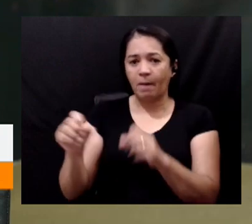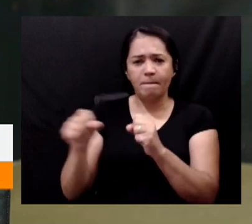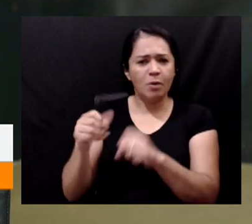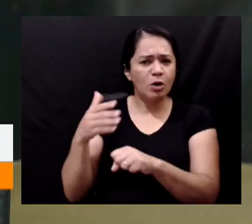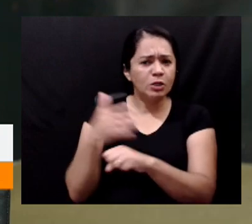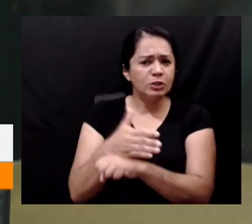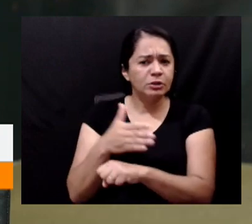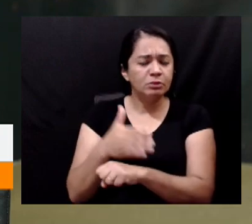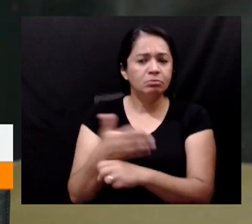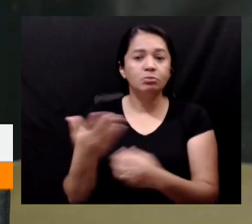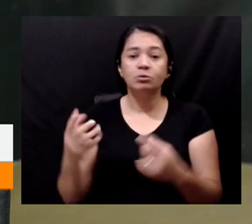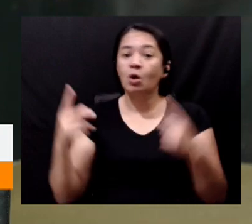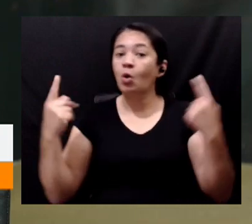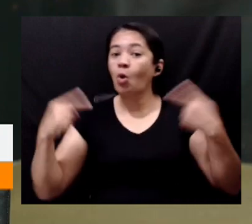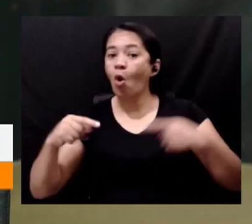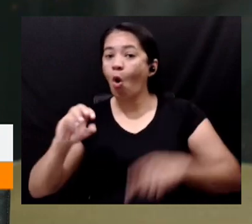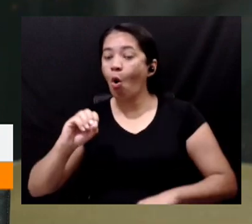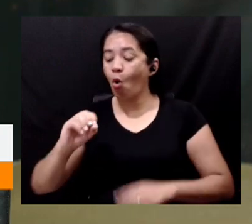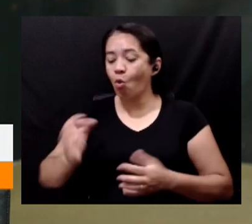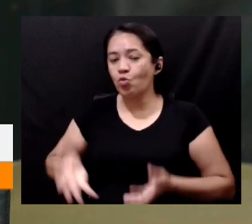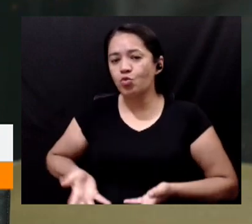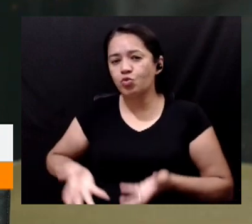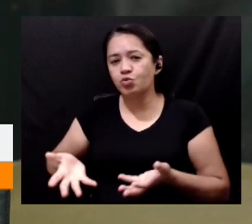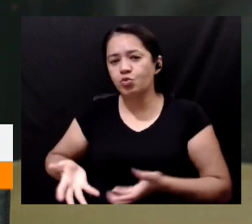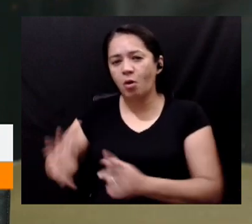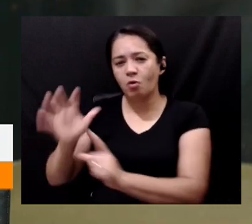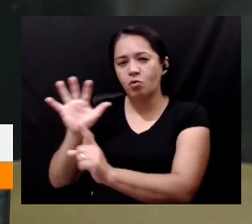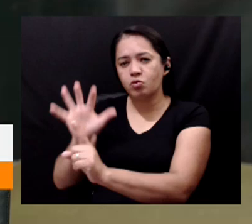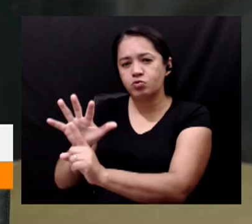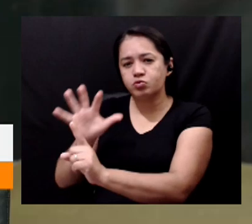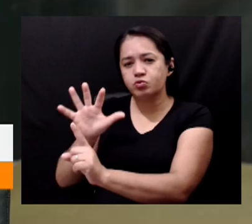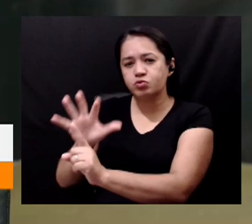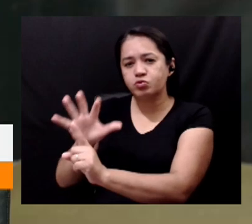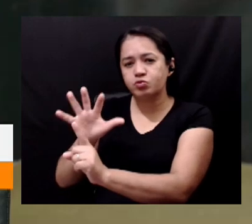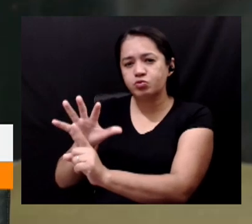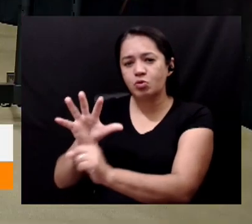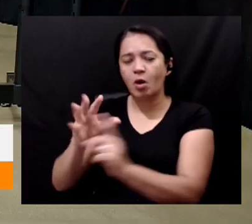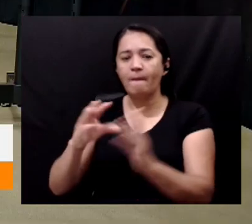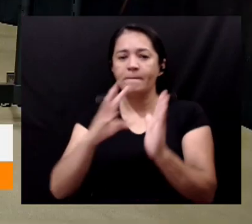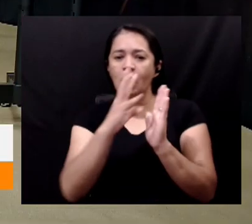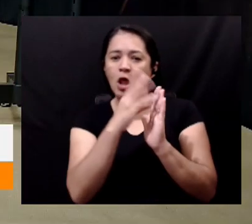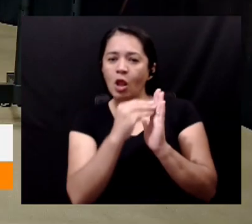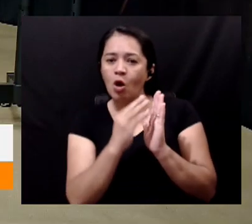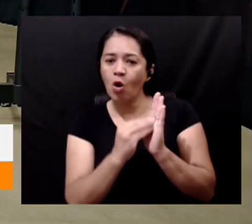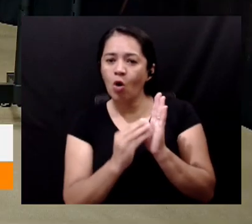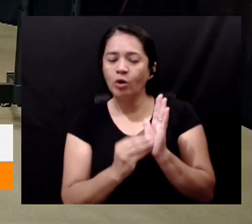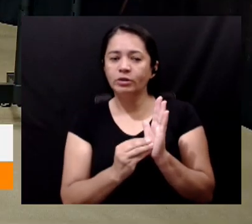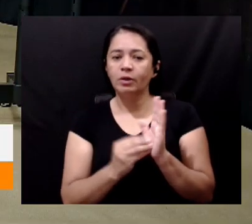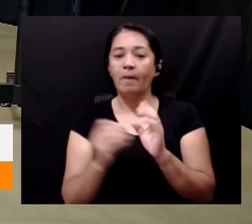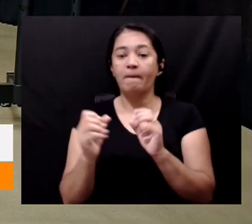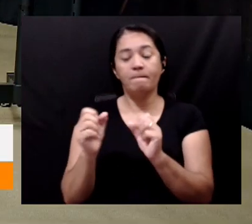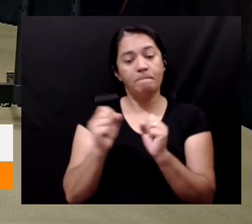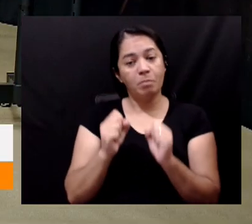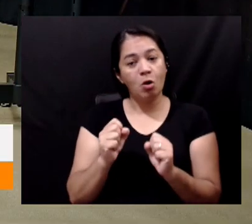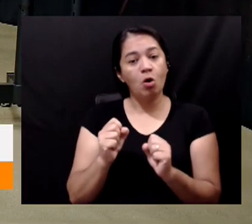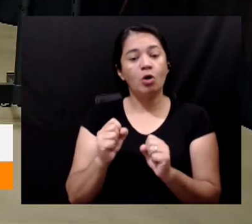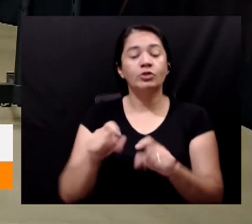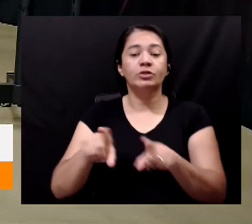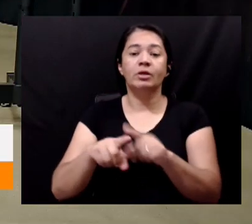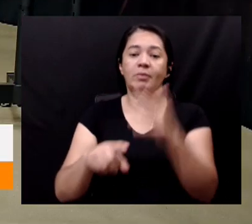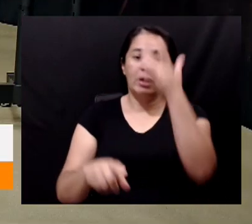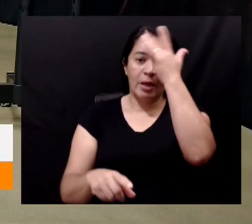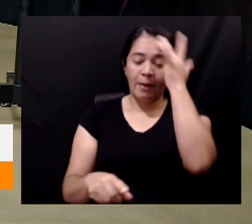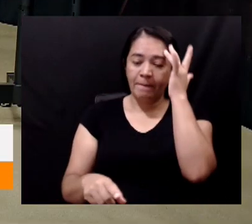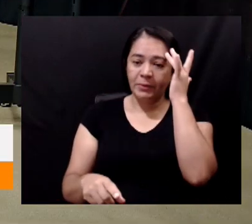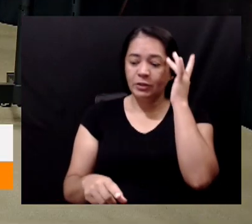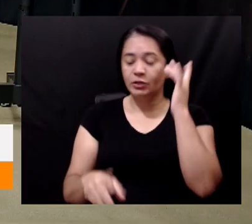sendo influenciada por esse tipo de conteúdo? Porque também pode ser influência de alguém que ela conheceu na internet